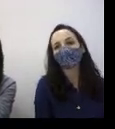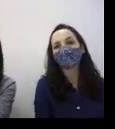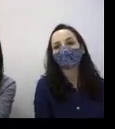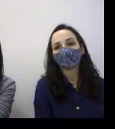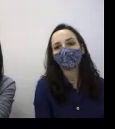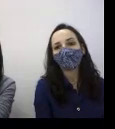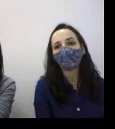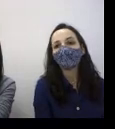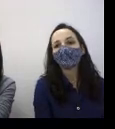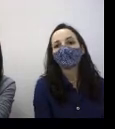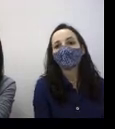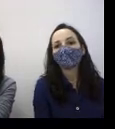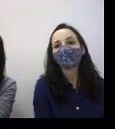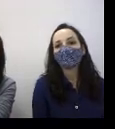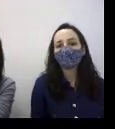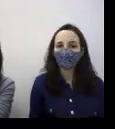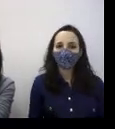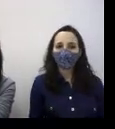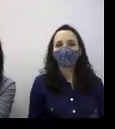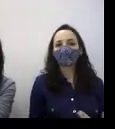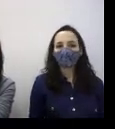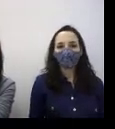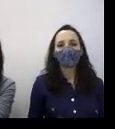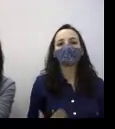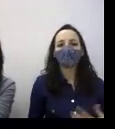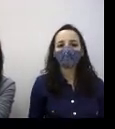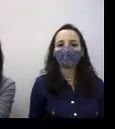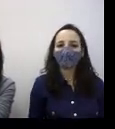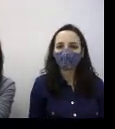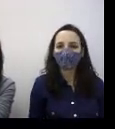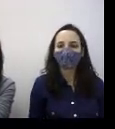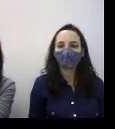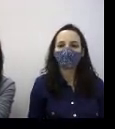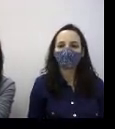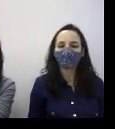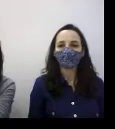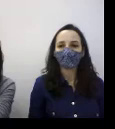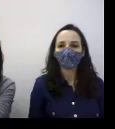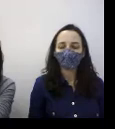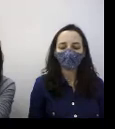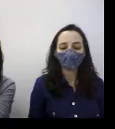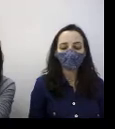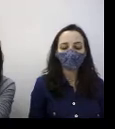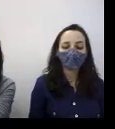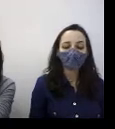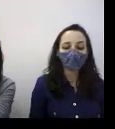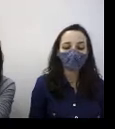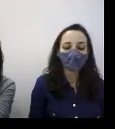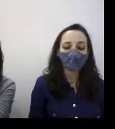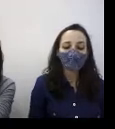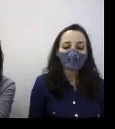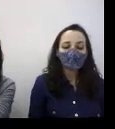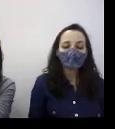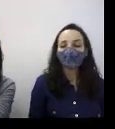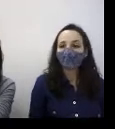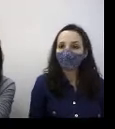depressão chamada sazonal, né, que é a influência do sol na rotina. Olha como é importante, né, todos os